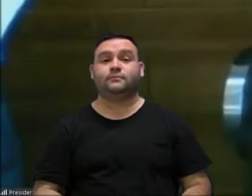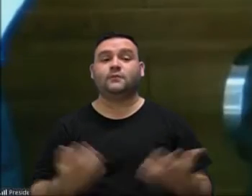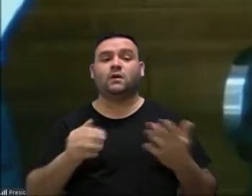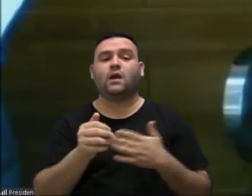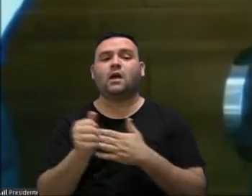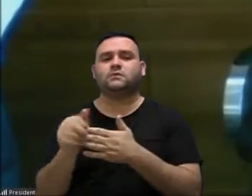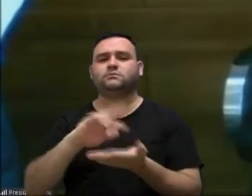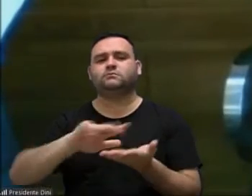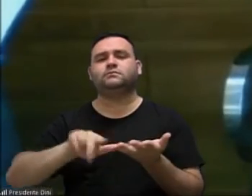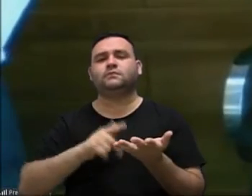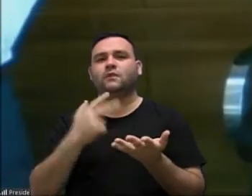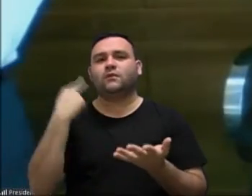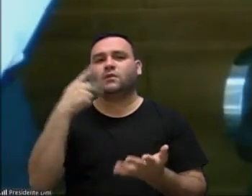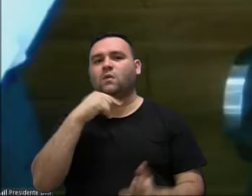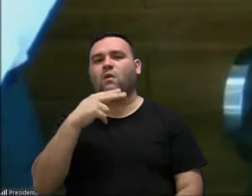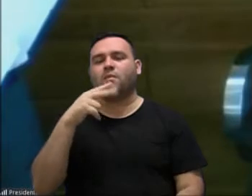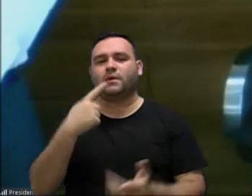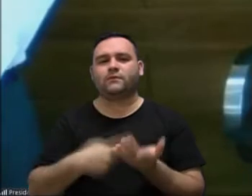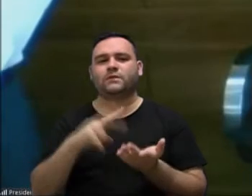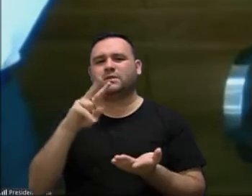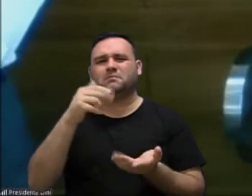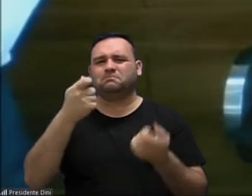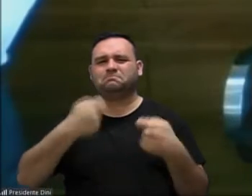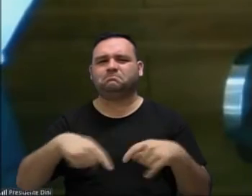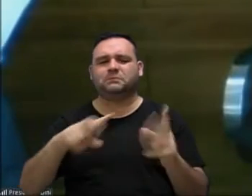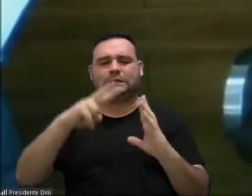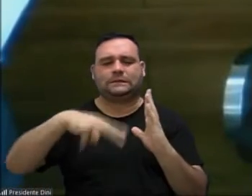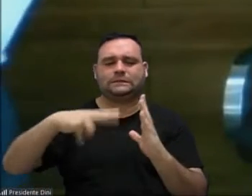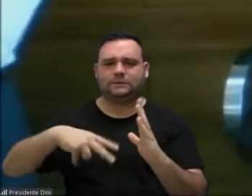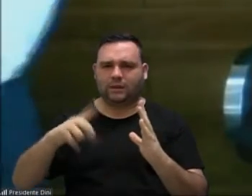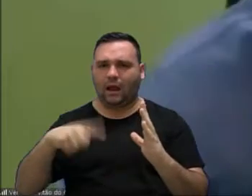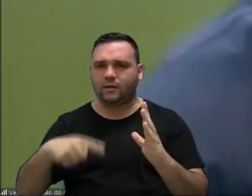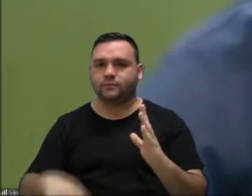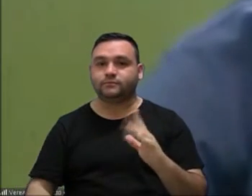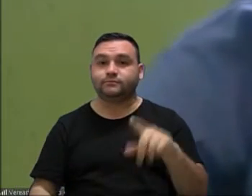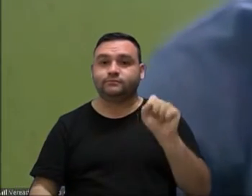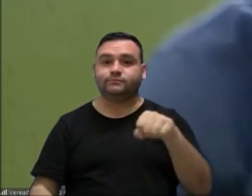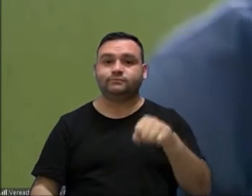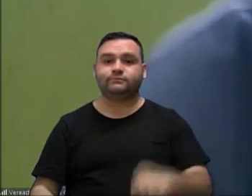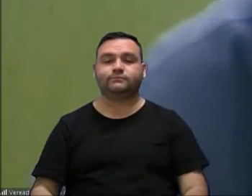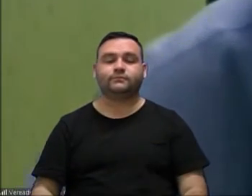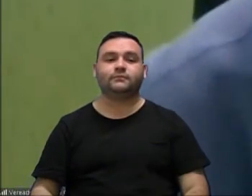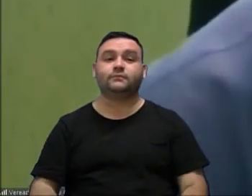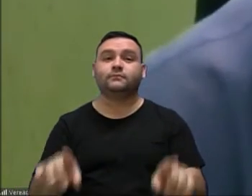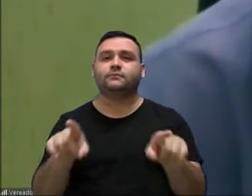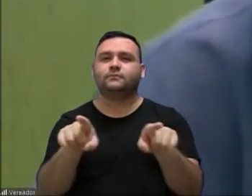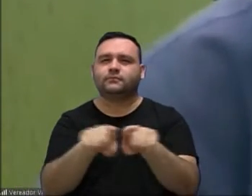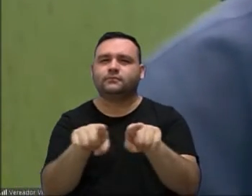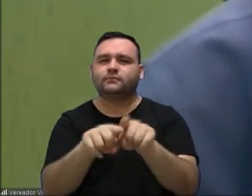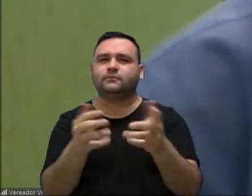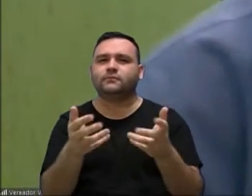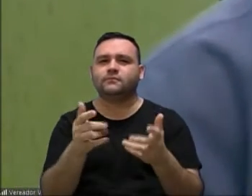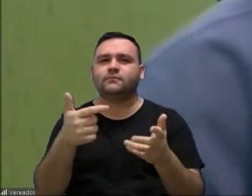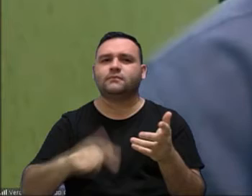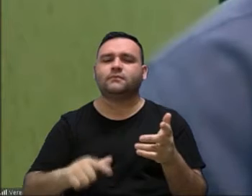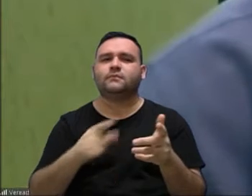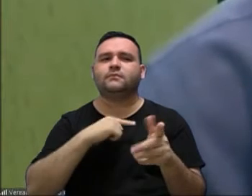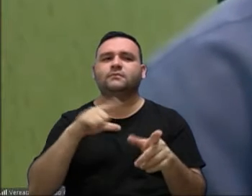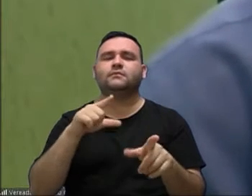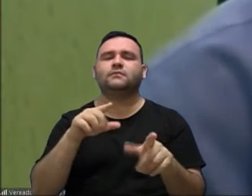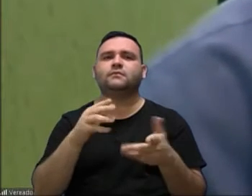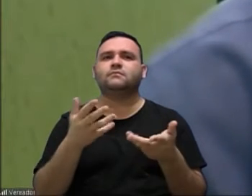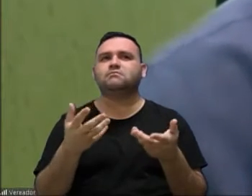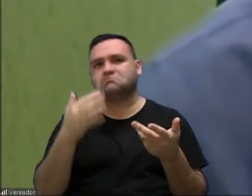As indicações, o vereador Vitão do Cachorrão pede a dispensa? Sim, Dine, e eu gostaria também, Dine, de dar um